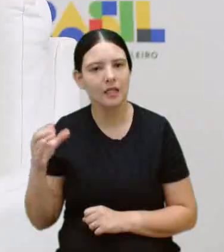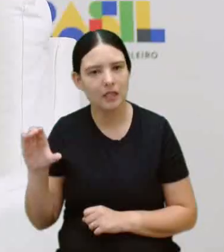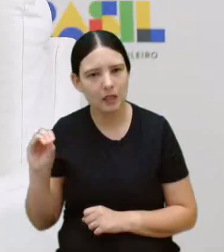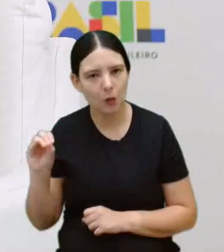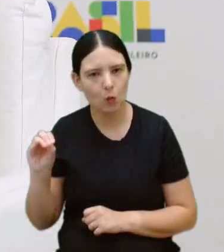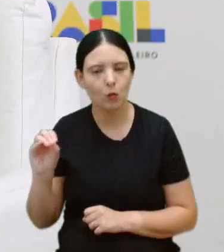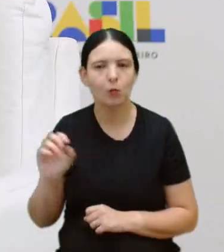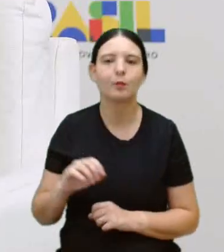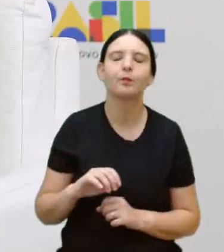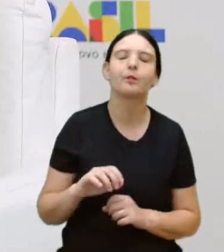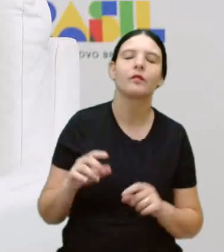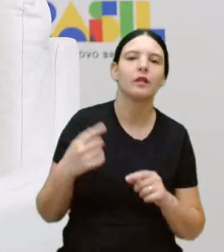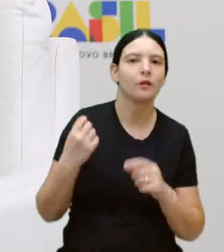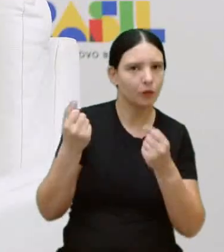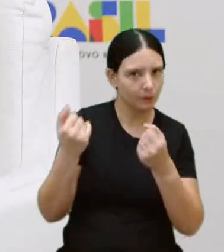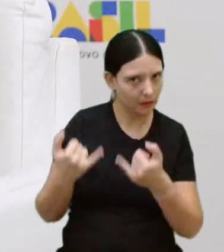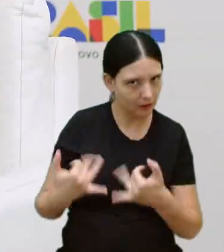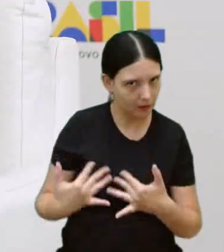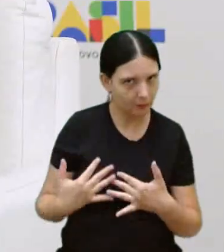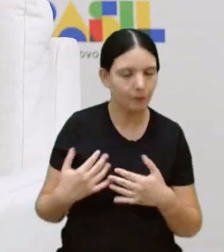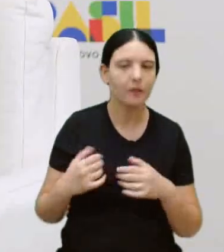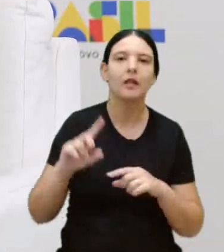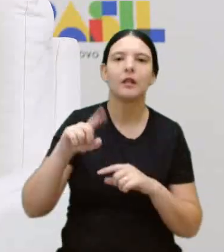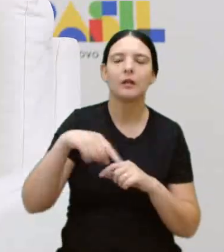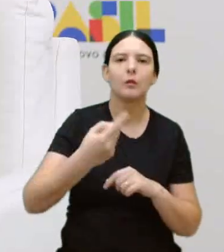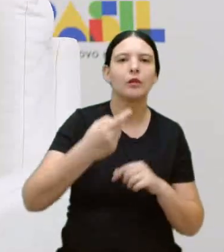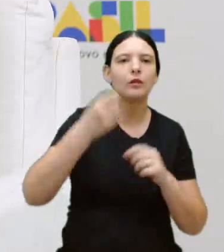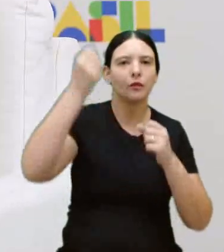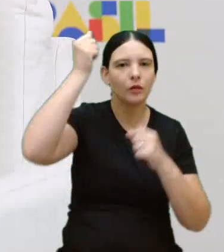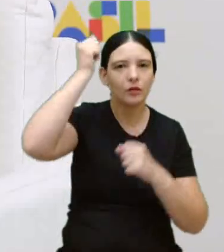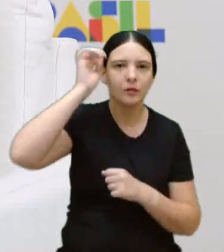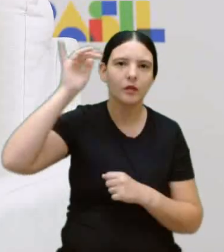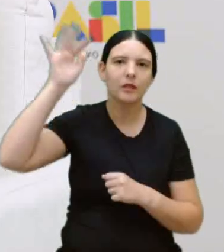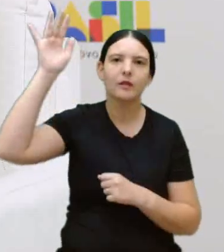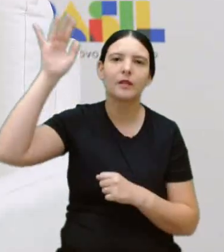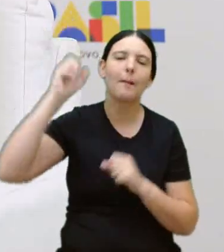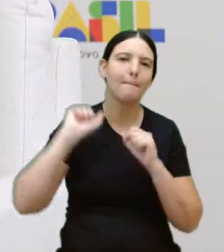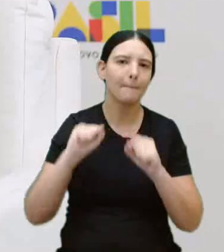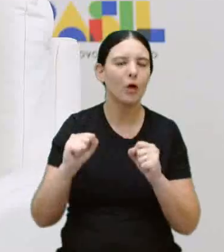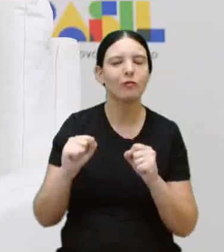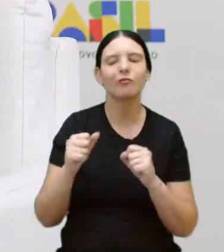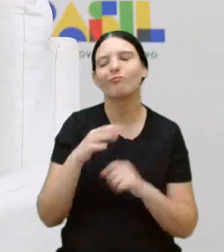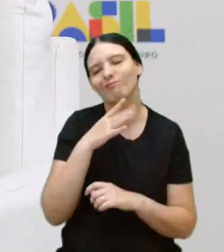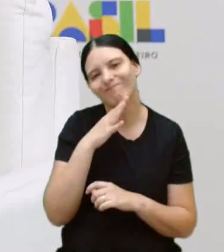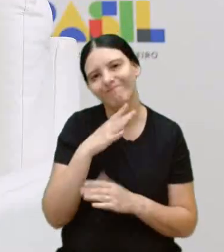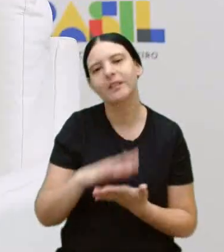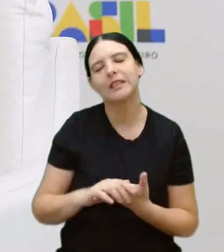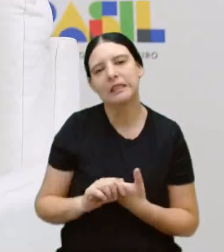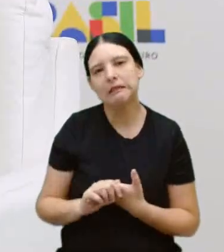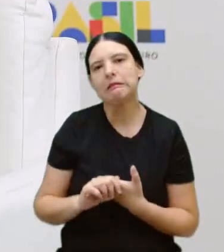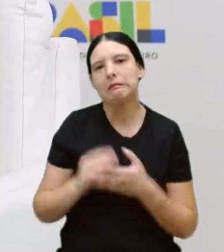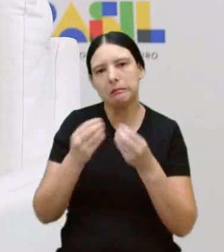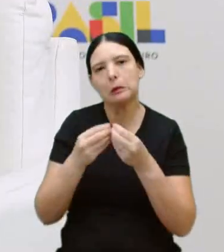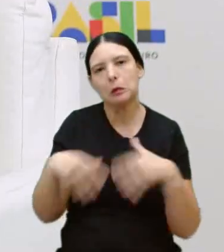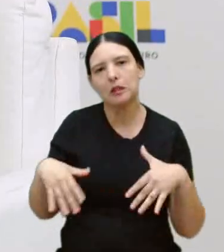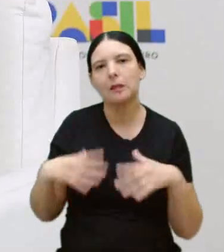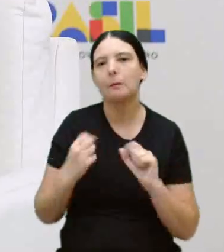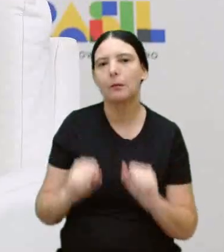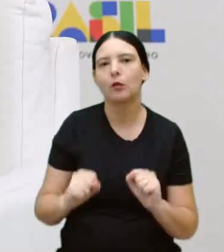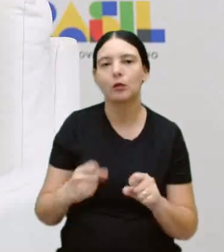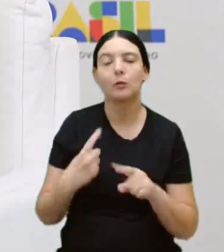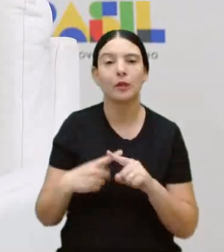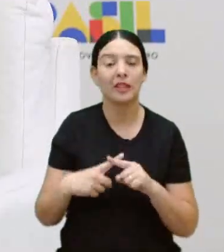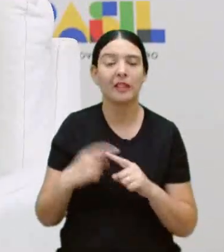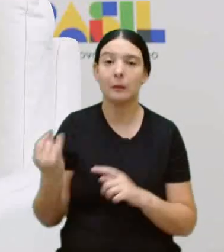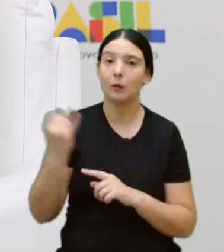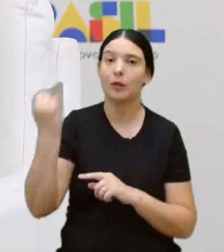da fantasia, que é alguma coisa que pode estragar. Ela é muito importante, mas na dose errada, eu começo a